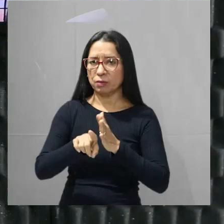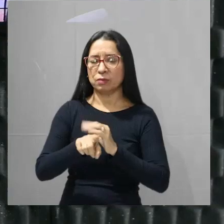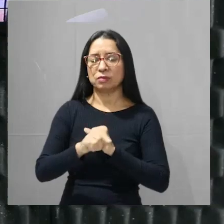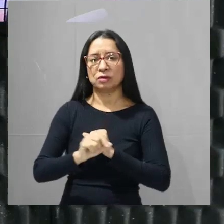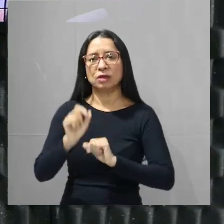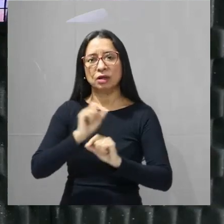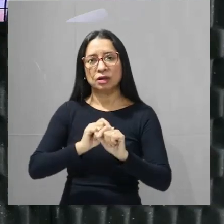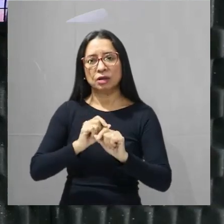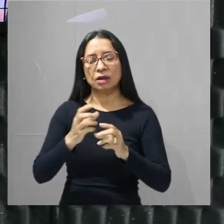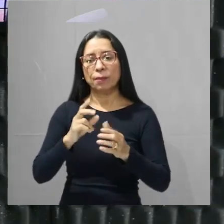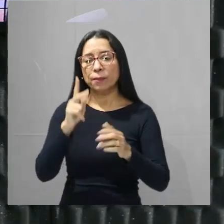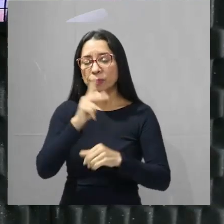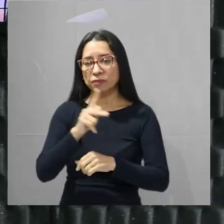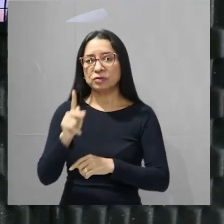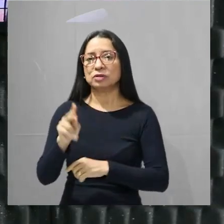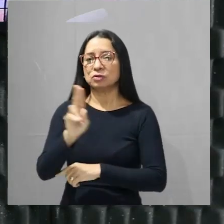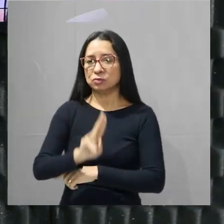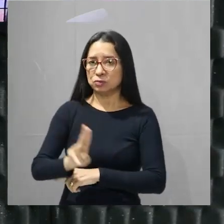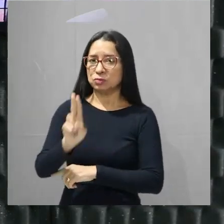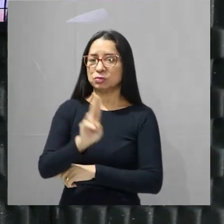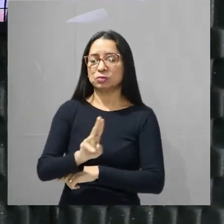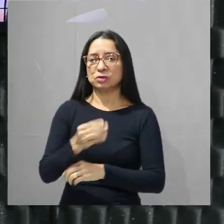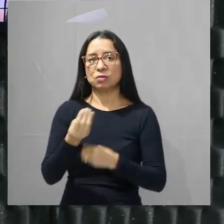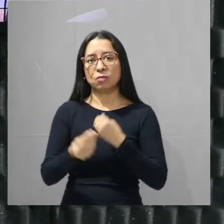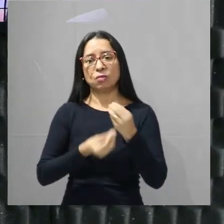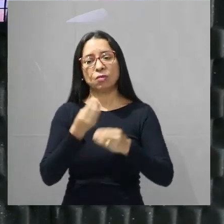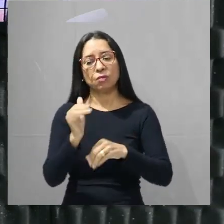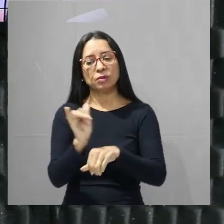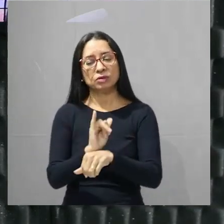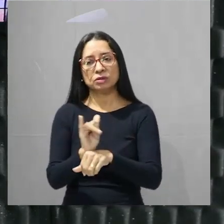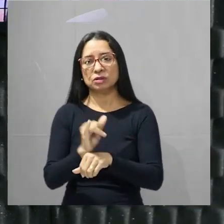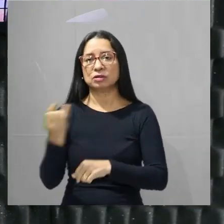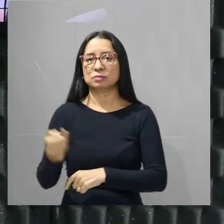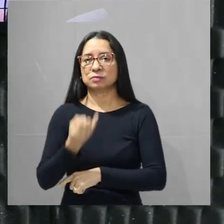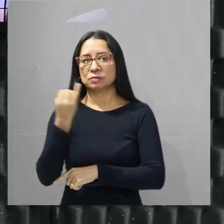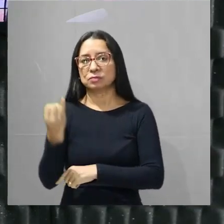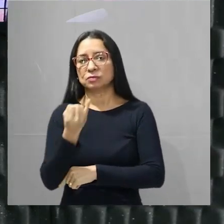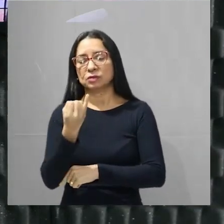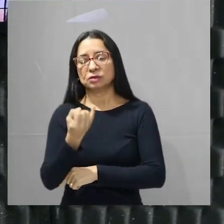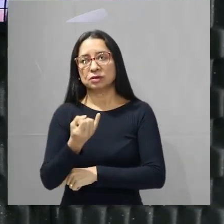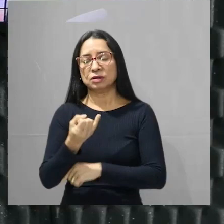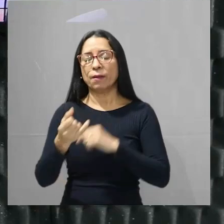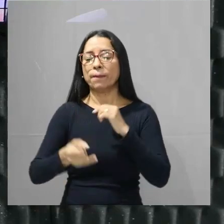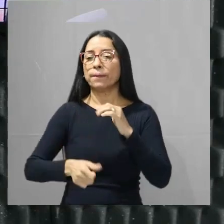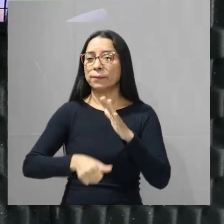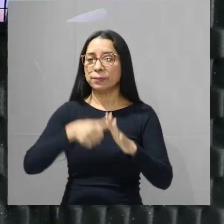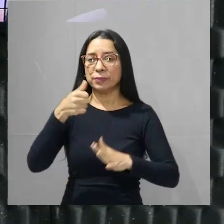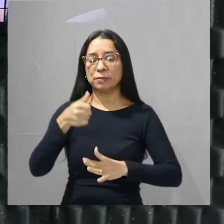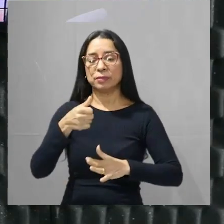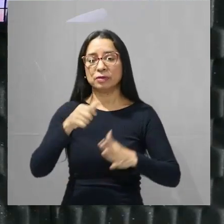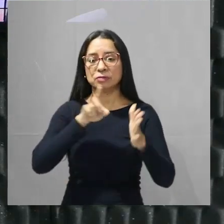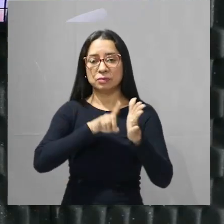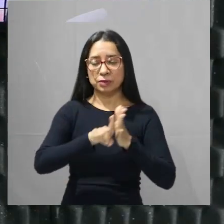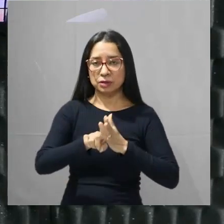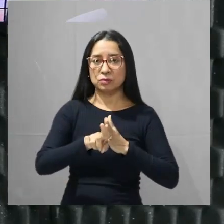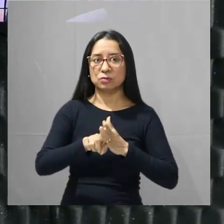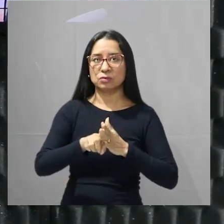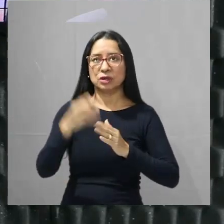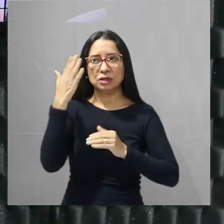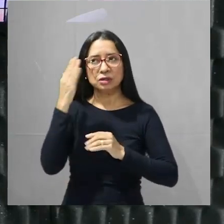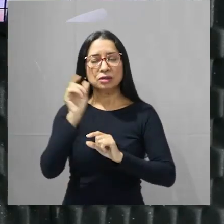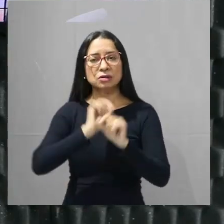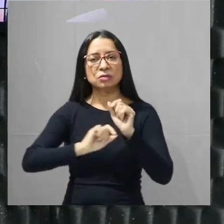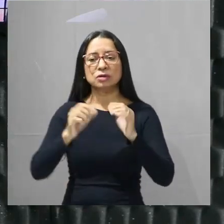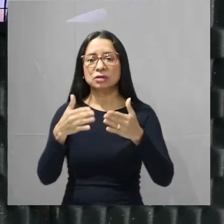muitos professores utilizam, eu também utilizo ela como uma tática importante, primeiro analisar o comando, entender de fato o que se